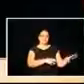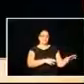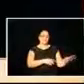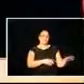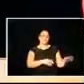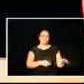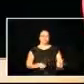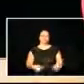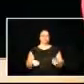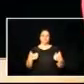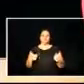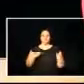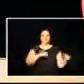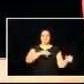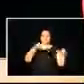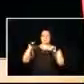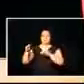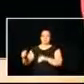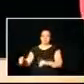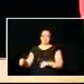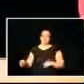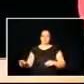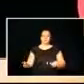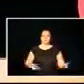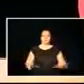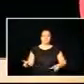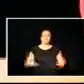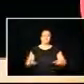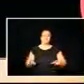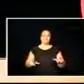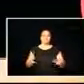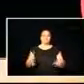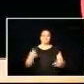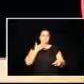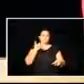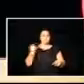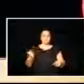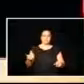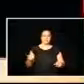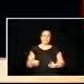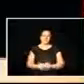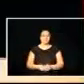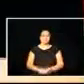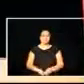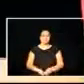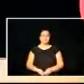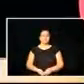fazer esse trabalho melhor. Então, é um indicador para a gente. No mais,